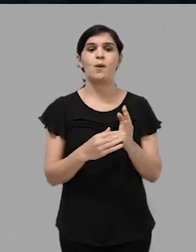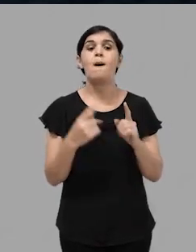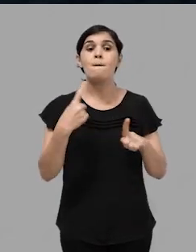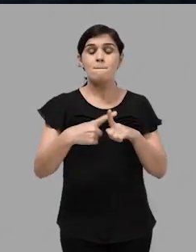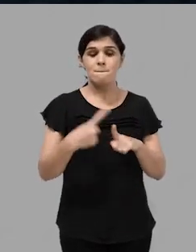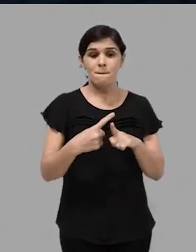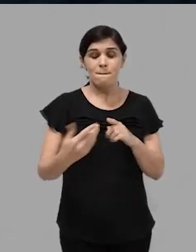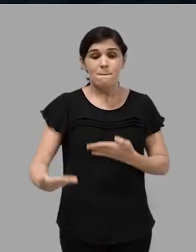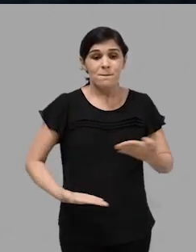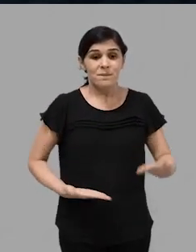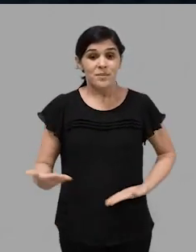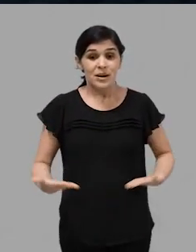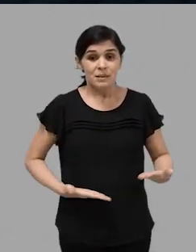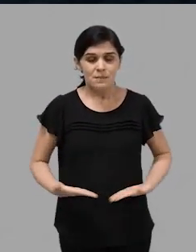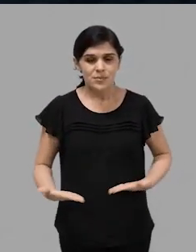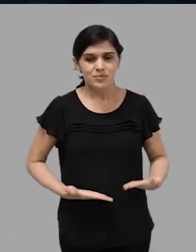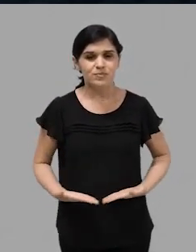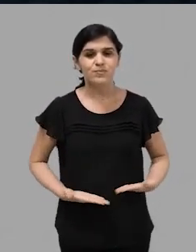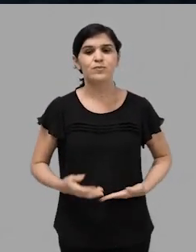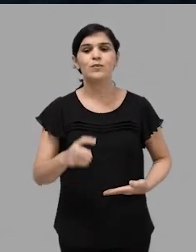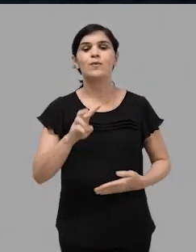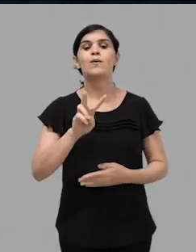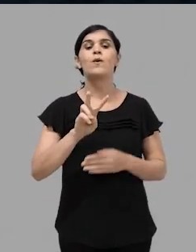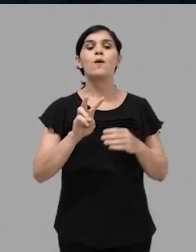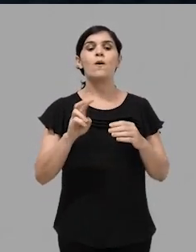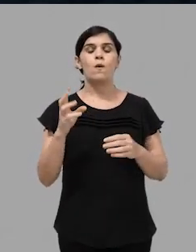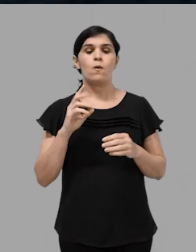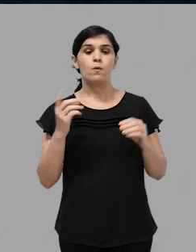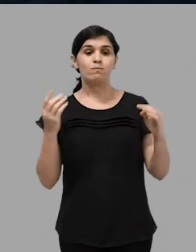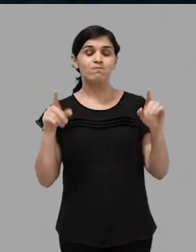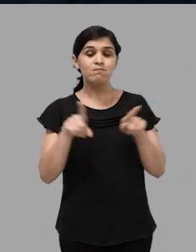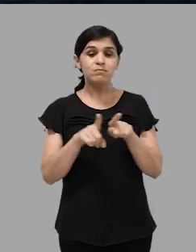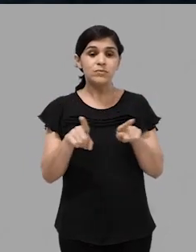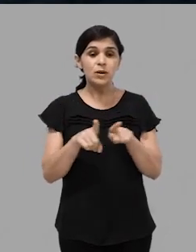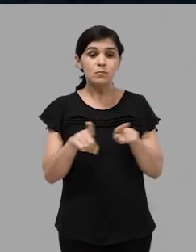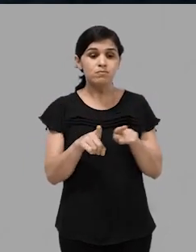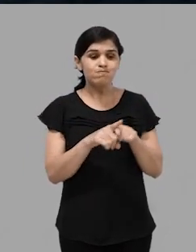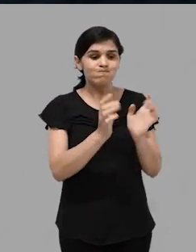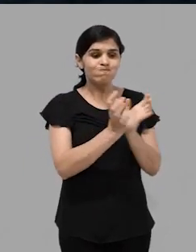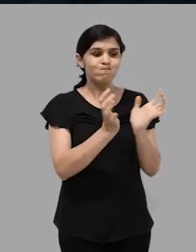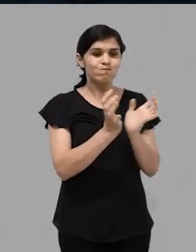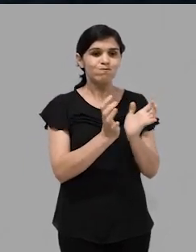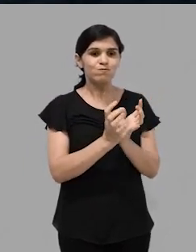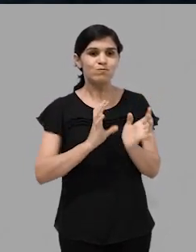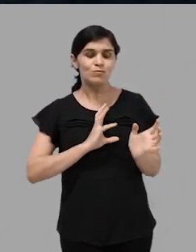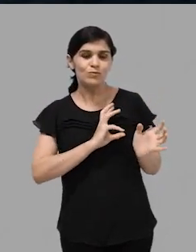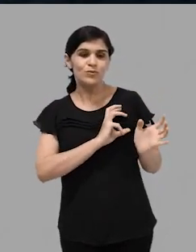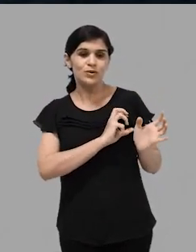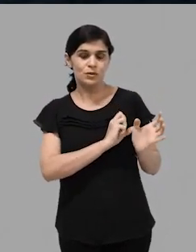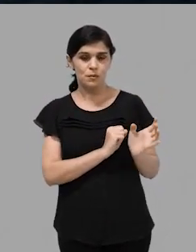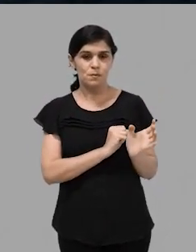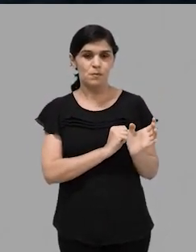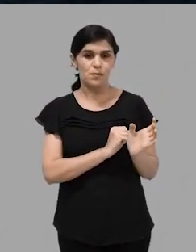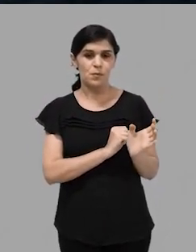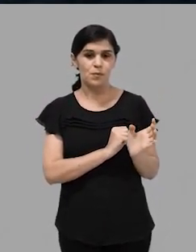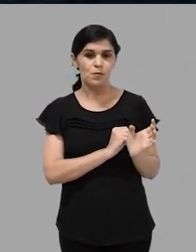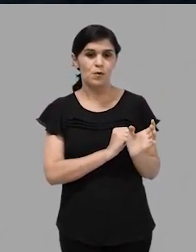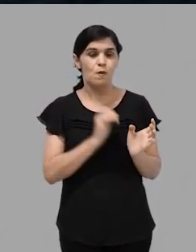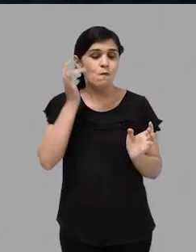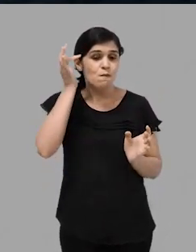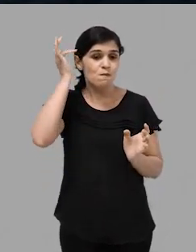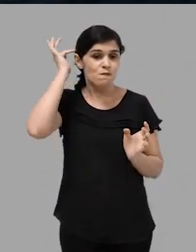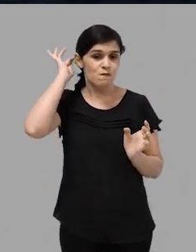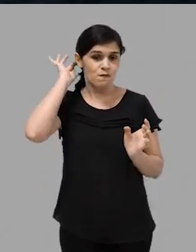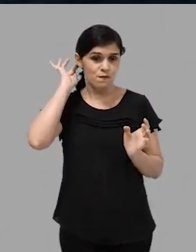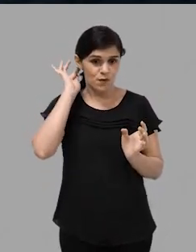era refletido no relacionamento entre os amantes, aqueles que amavam. O senhor não poderia...